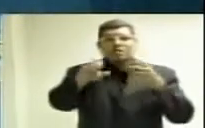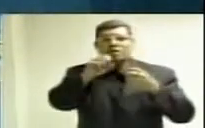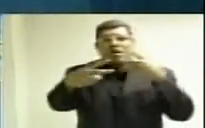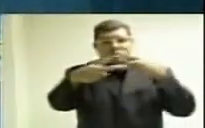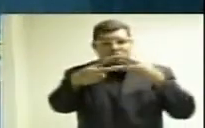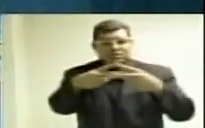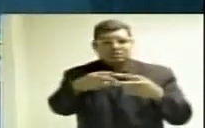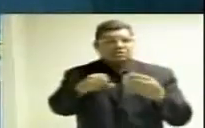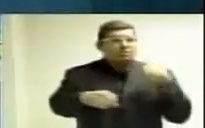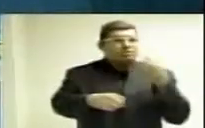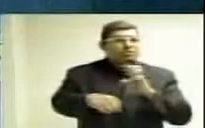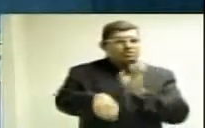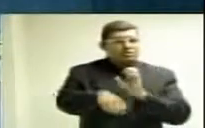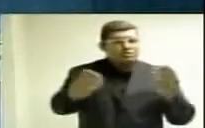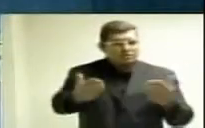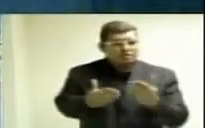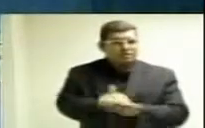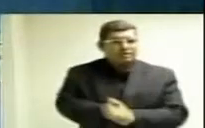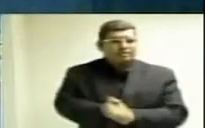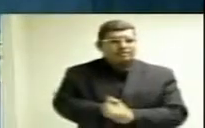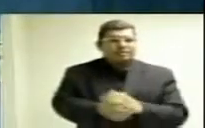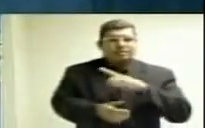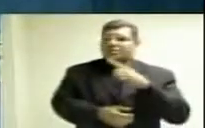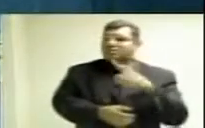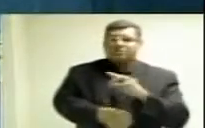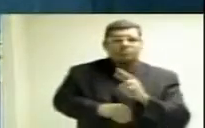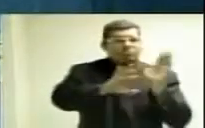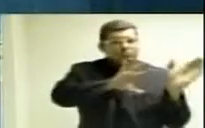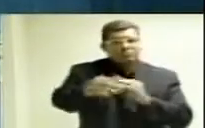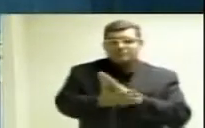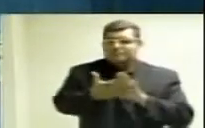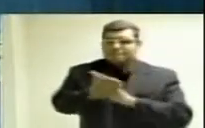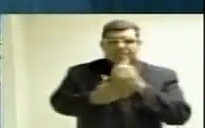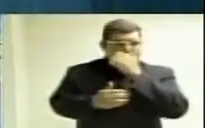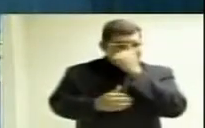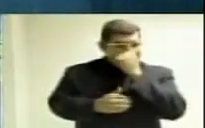sistema carcerário do nosso Estado, ele não recupera ninguém,